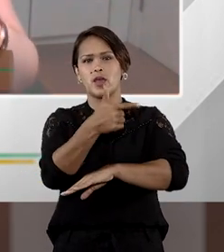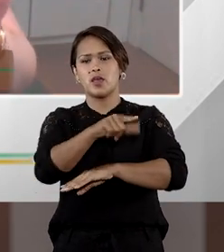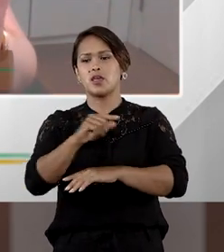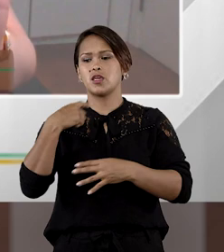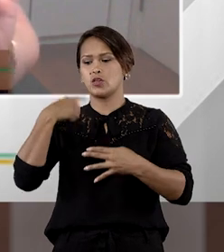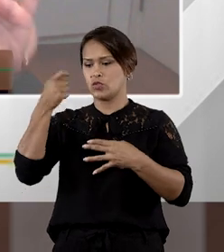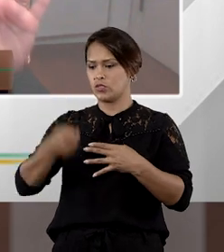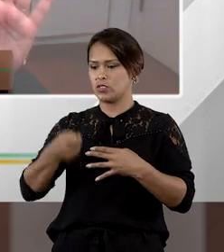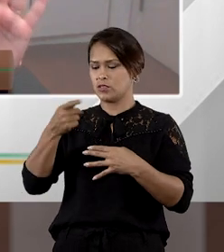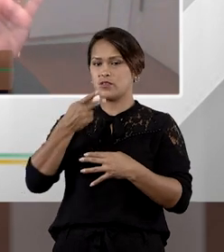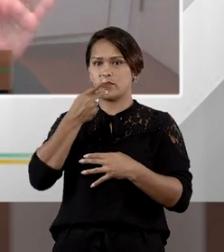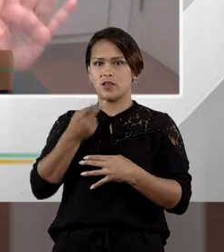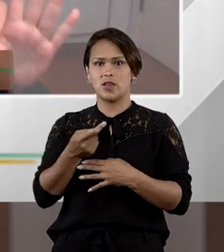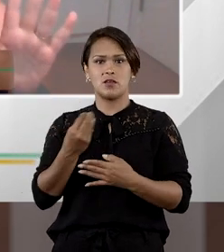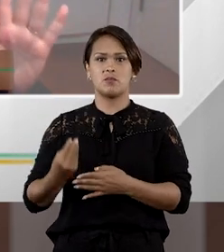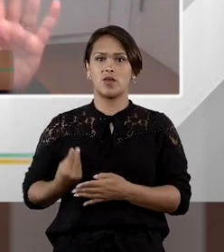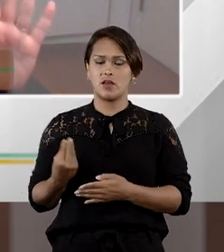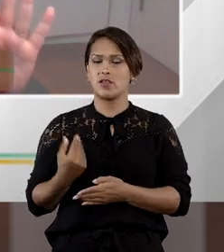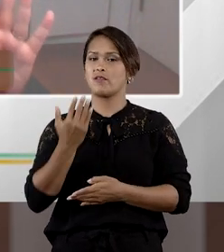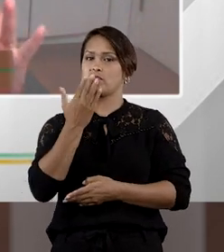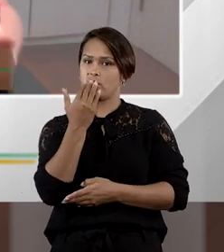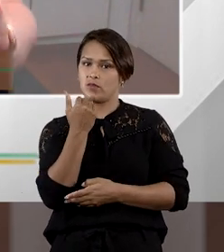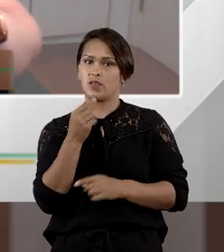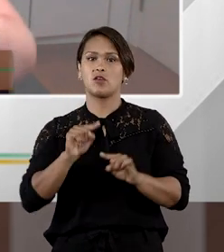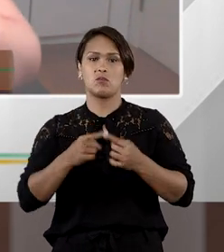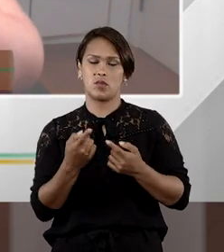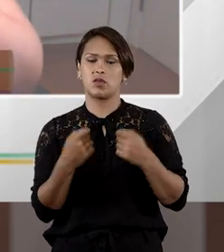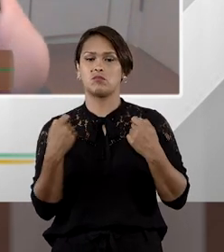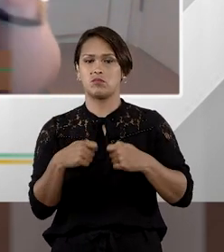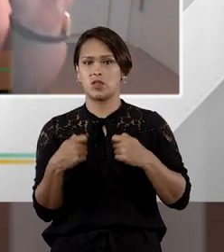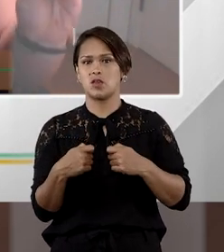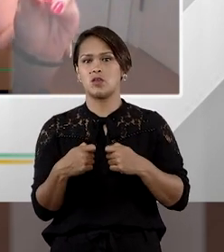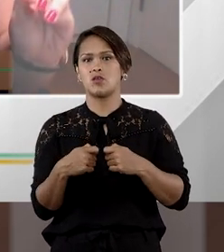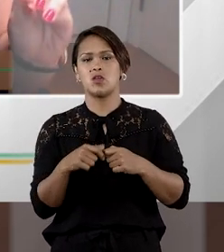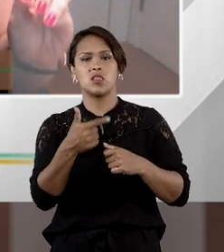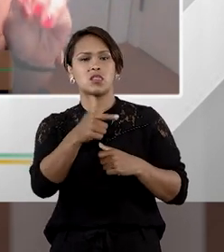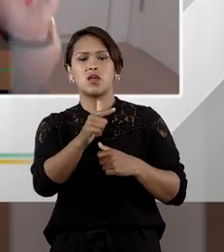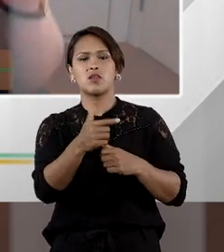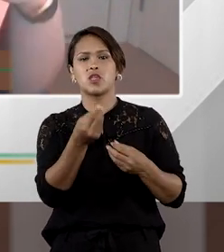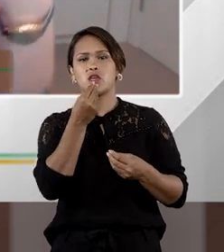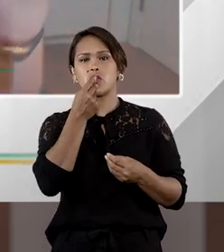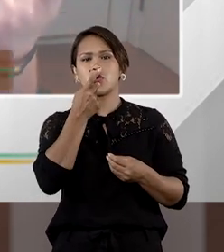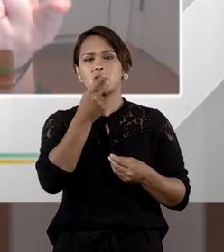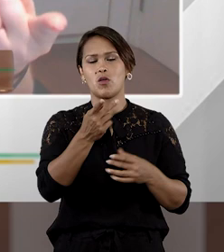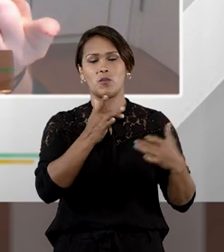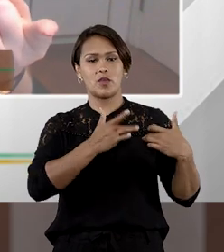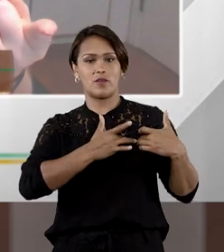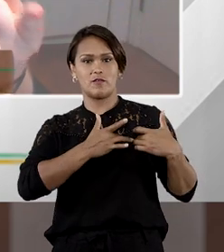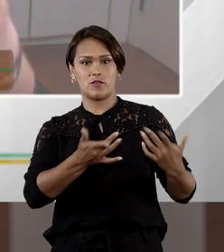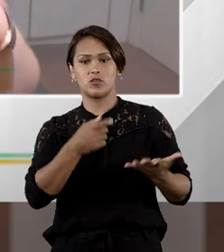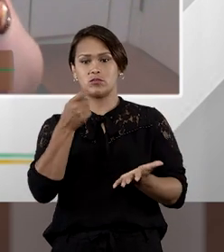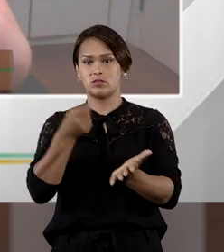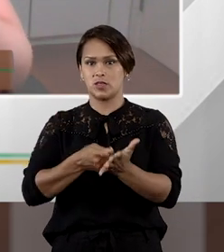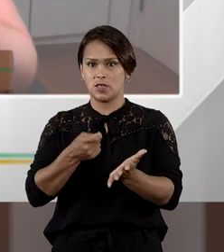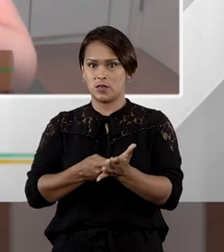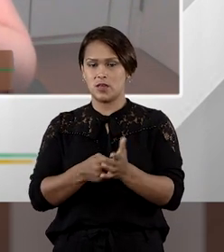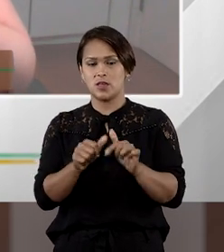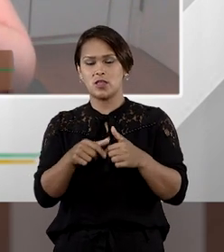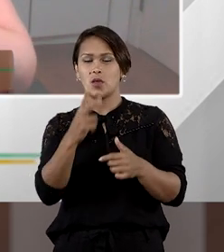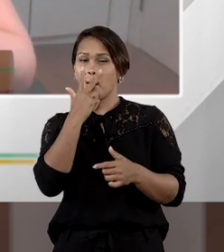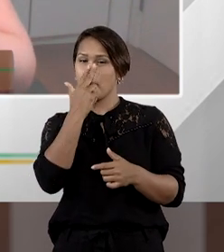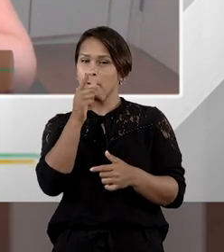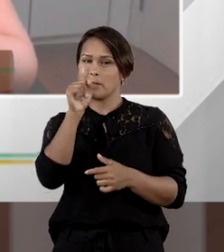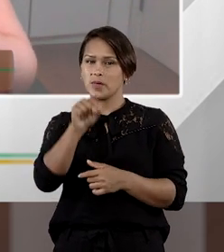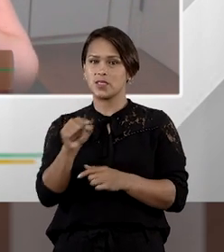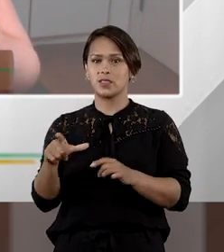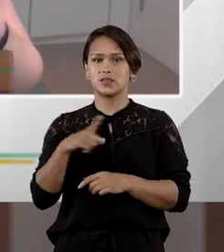que o juiz diz: não, mas se você está vivo, está comendo, é inexcusável e é voluntário o pagamento. Então, o que que me